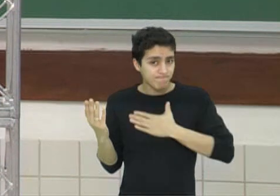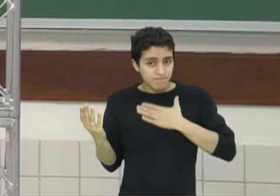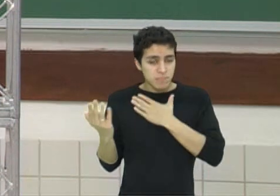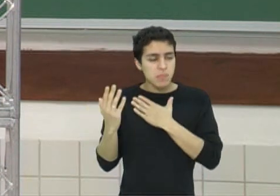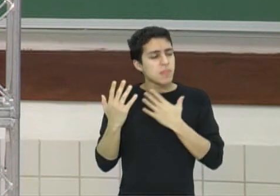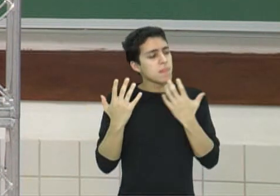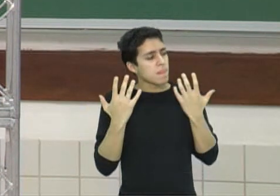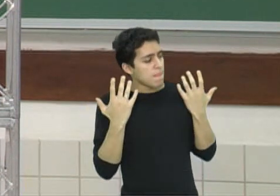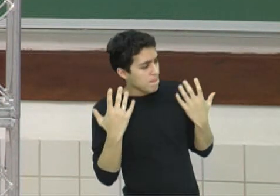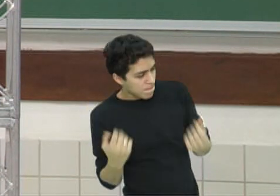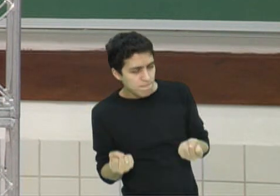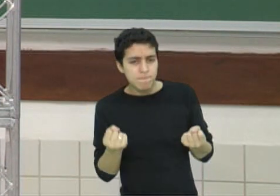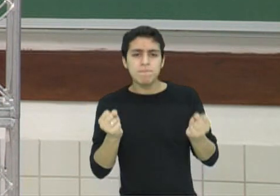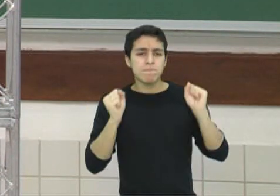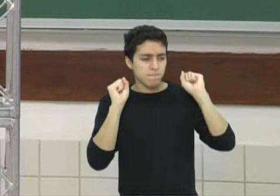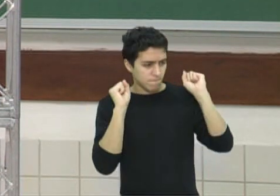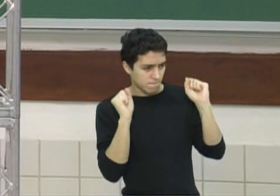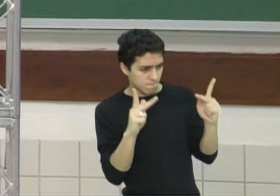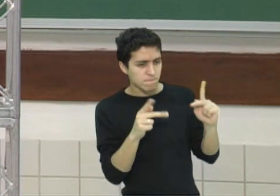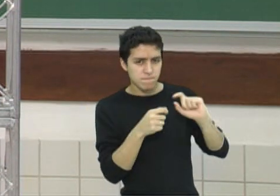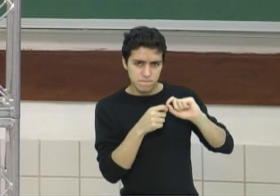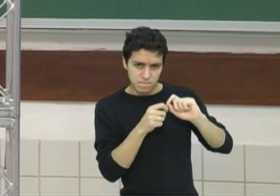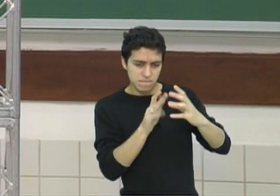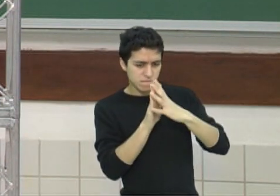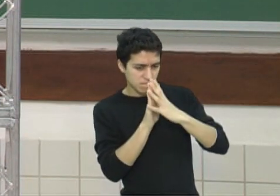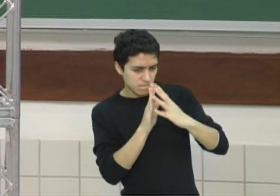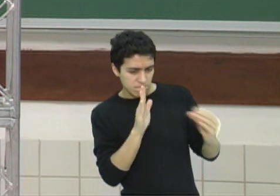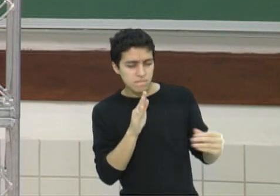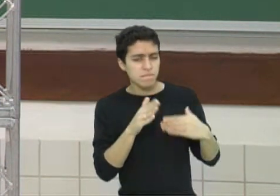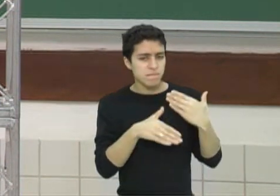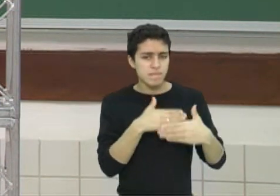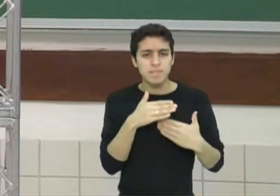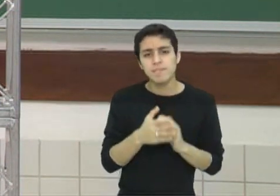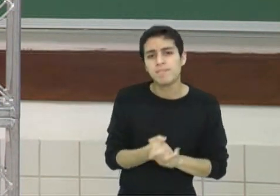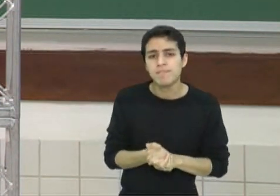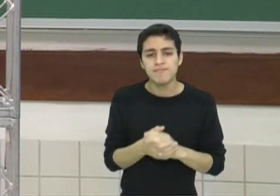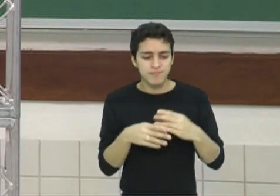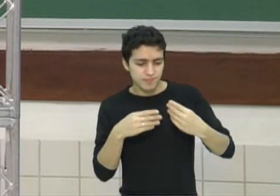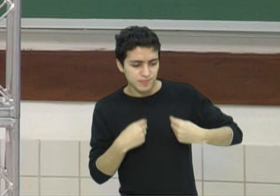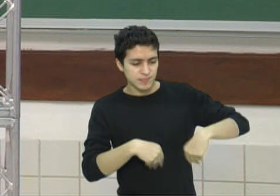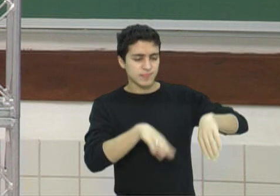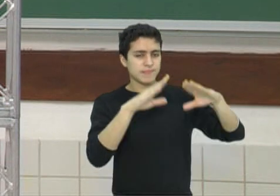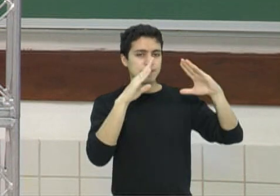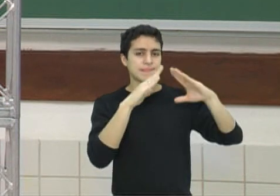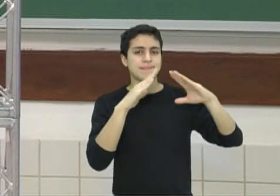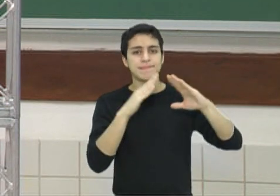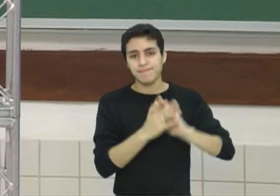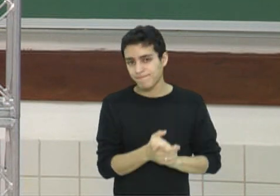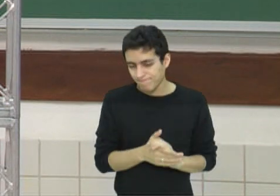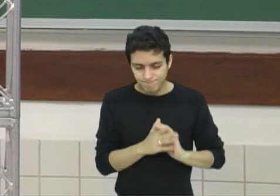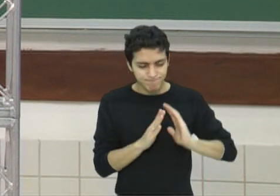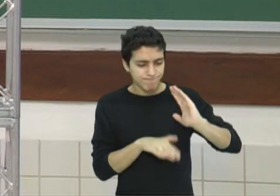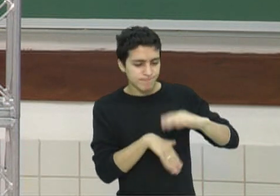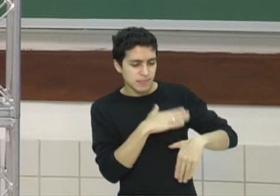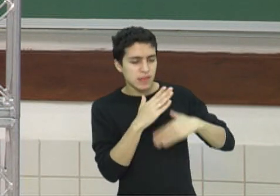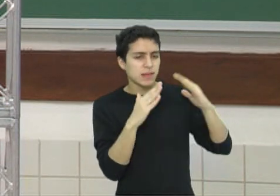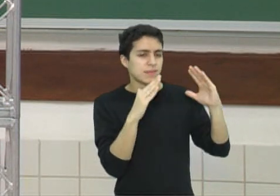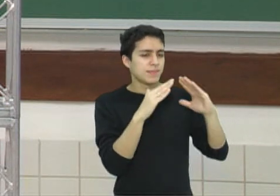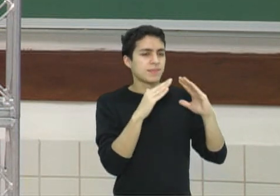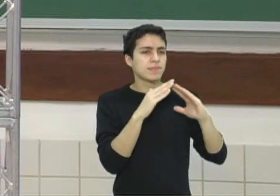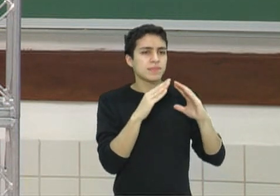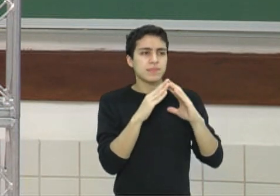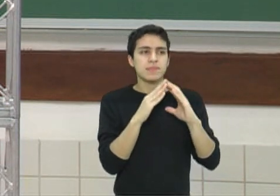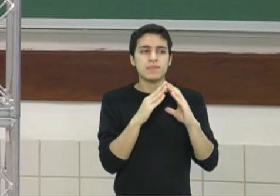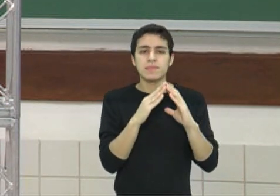Victor deixa que ele fizesse o molde desse busto e ele leva essa cópia para casa. Quando chega em casa com esse